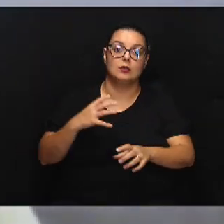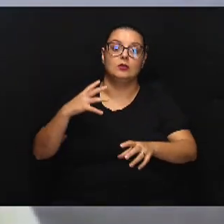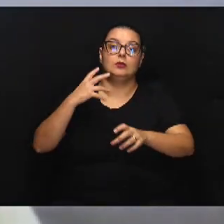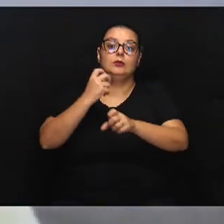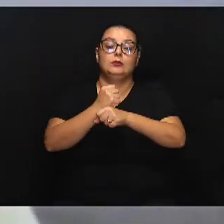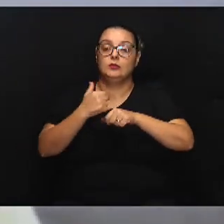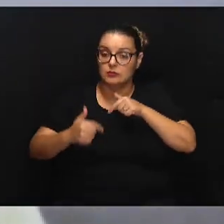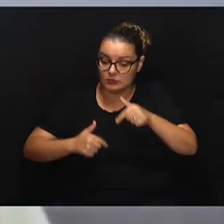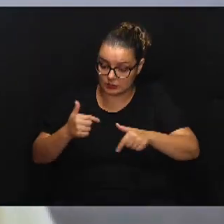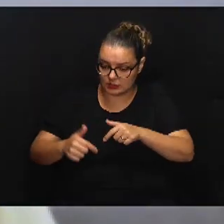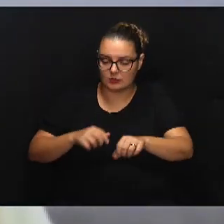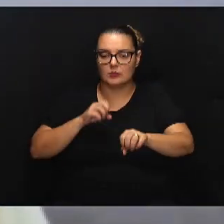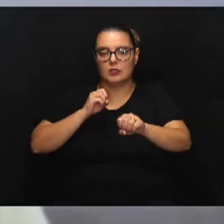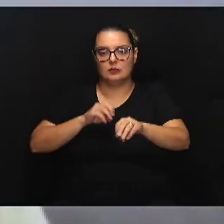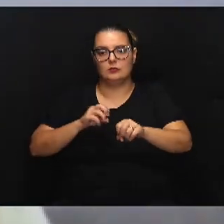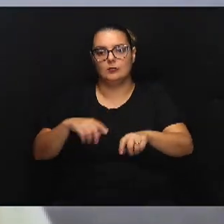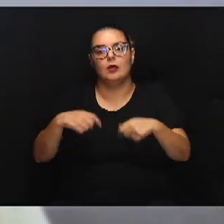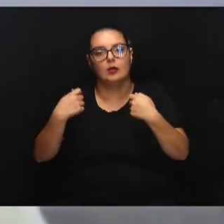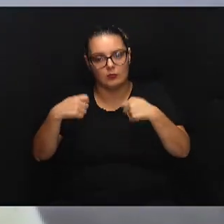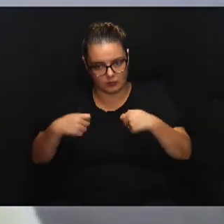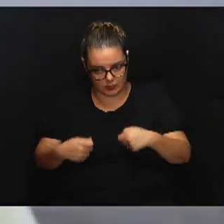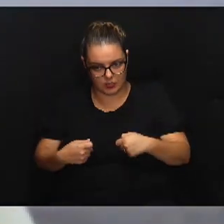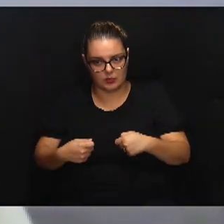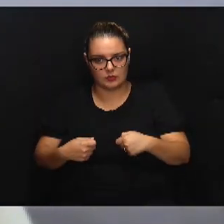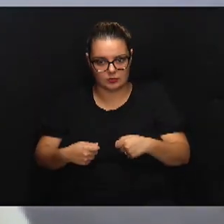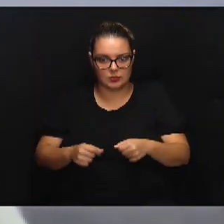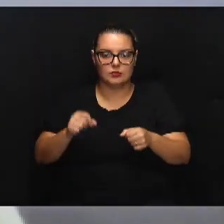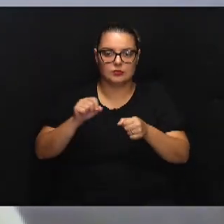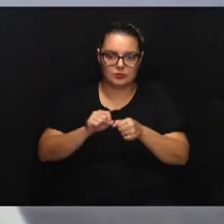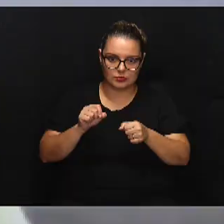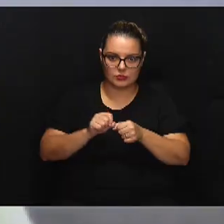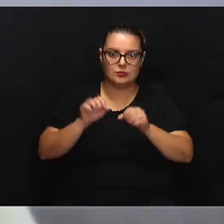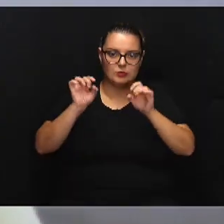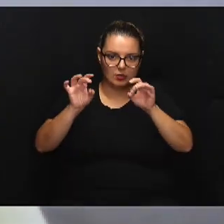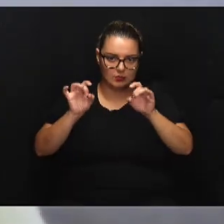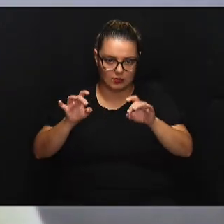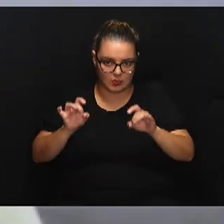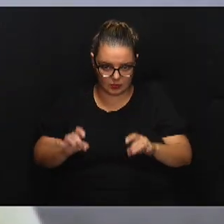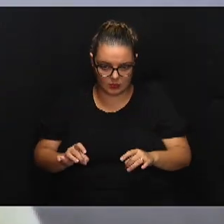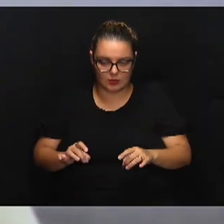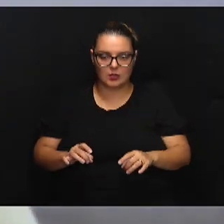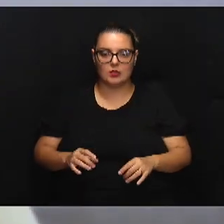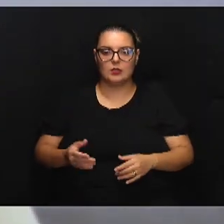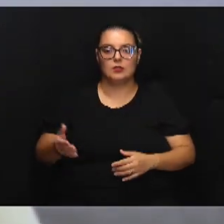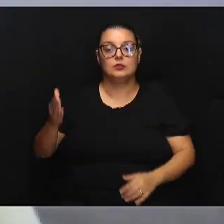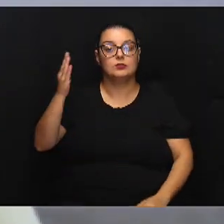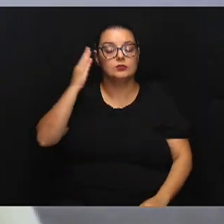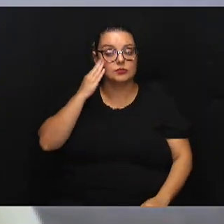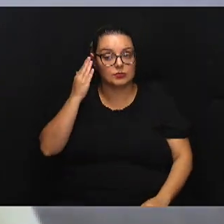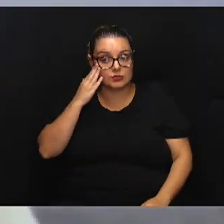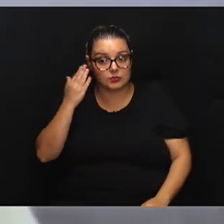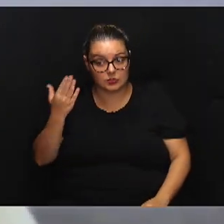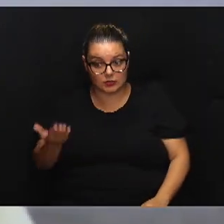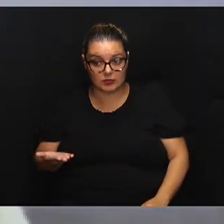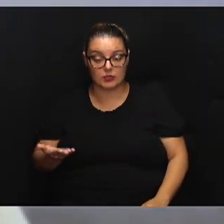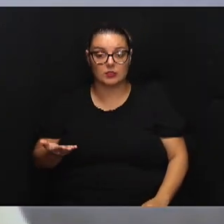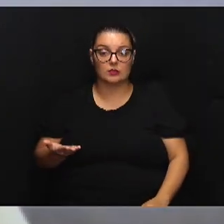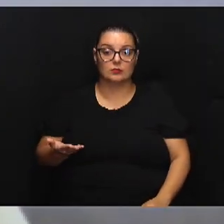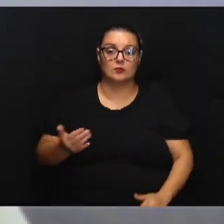na educação precisam de fazer especializações, de entender